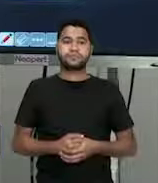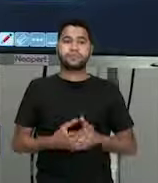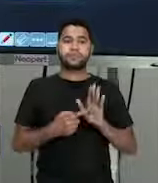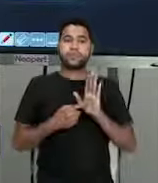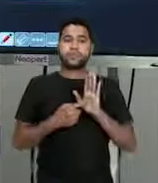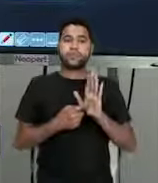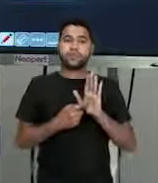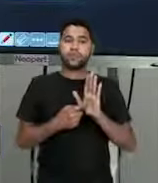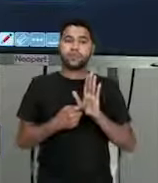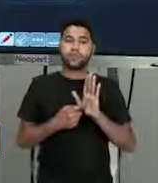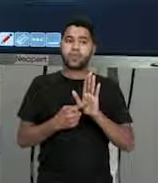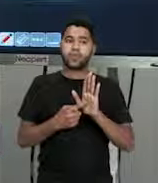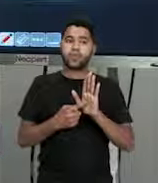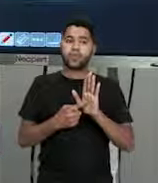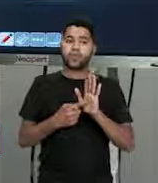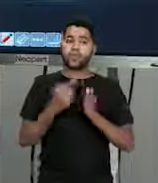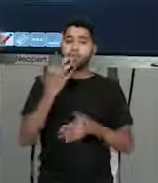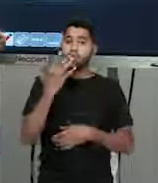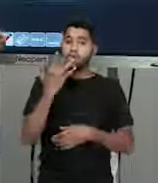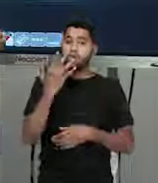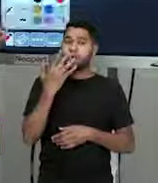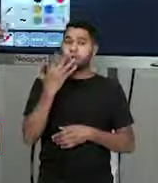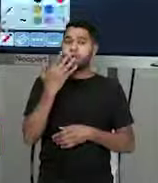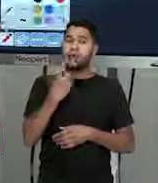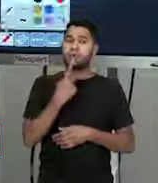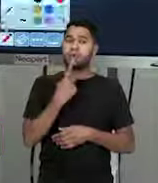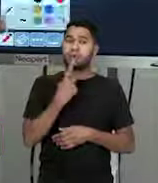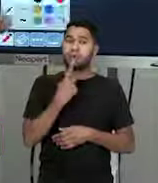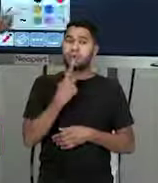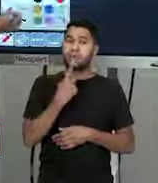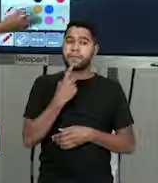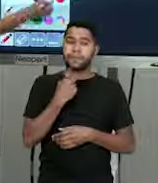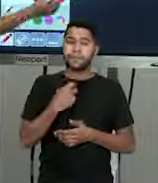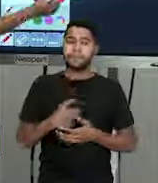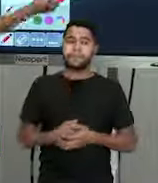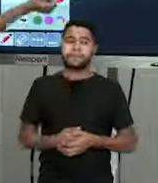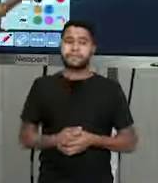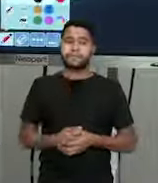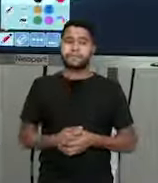Representada pela cor vermelha,